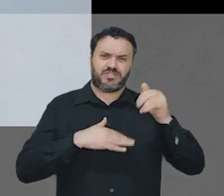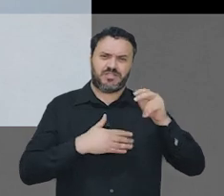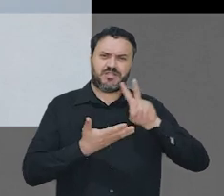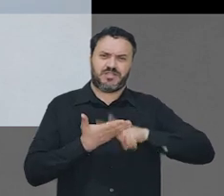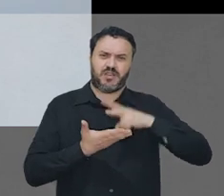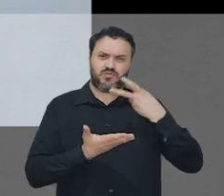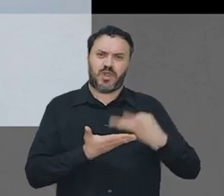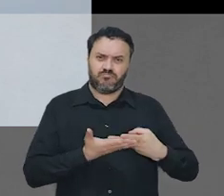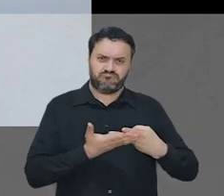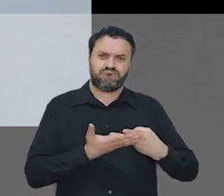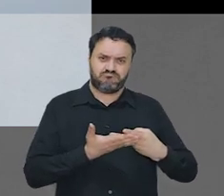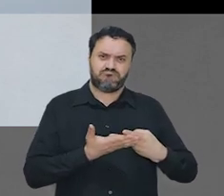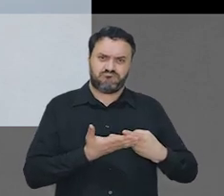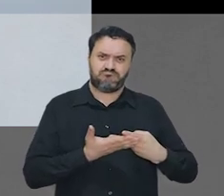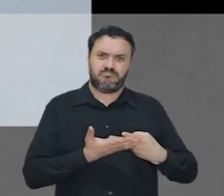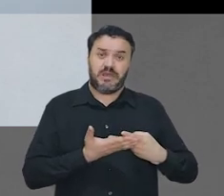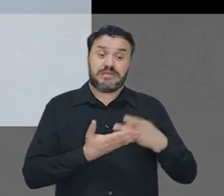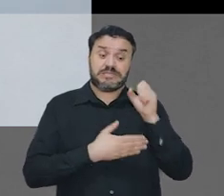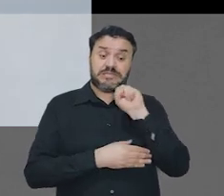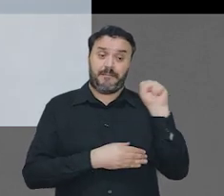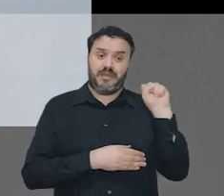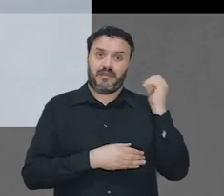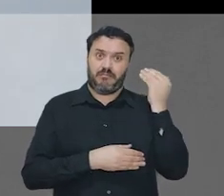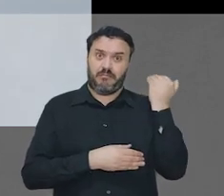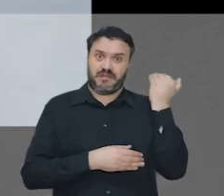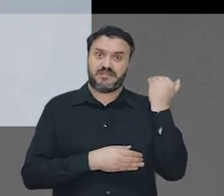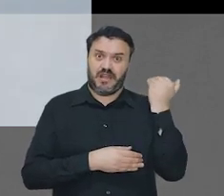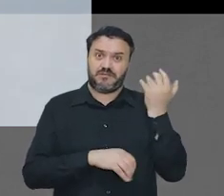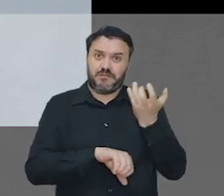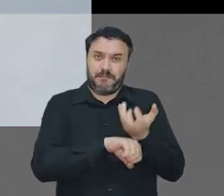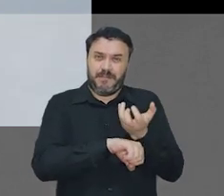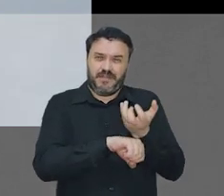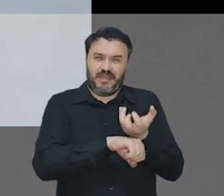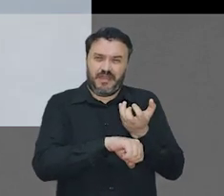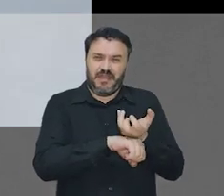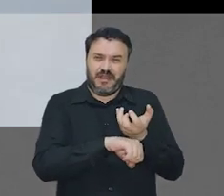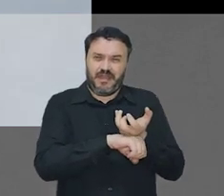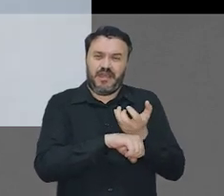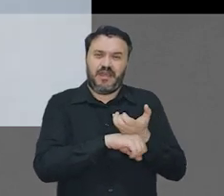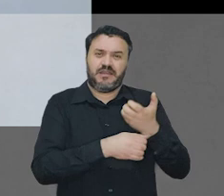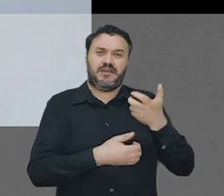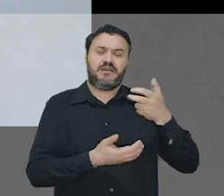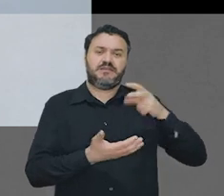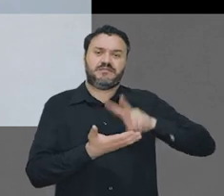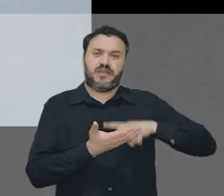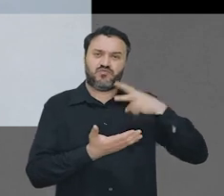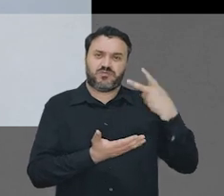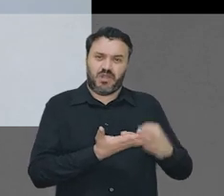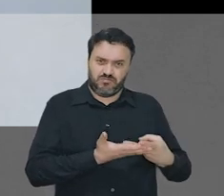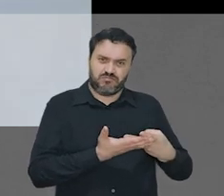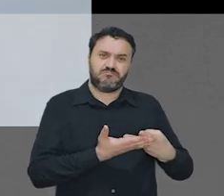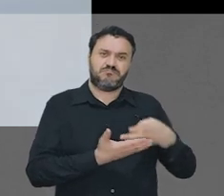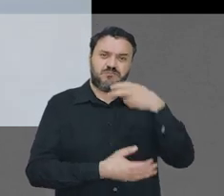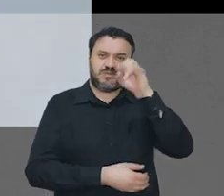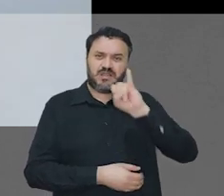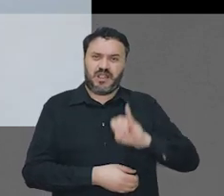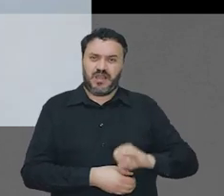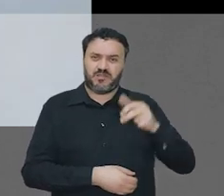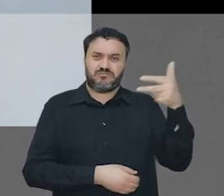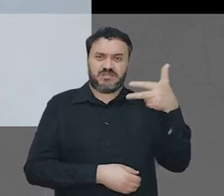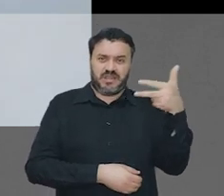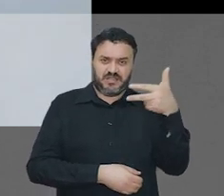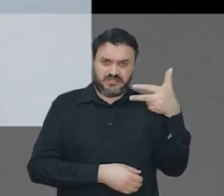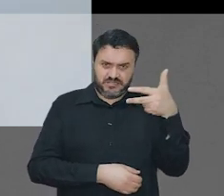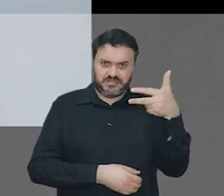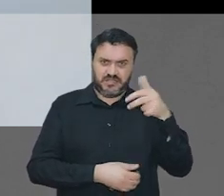tradução feita no semestre passado na disciplina de tradução do italiano 3, cujo